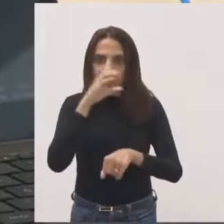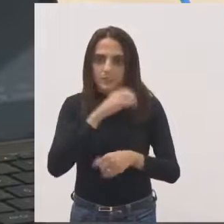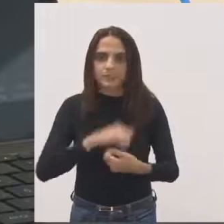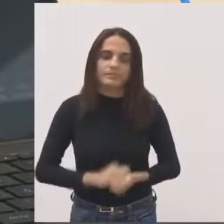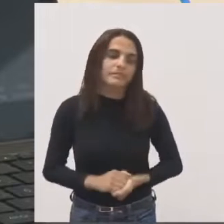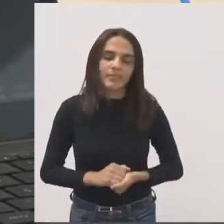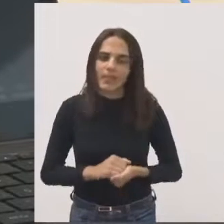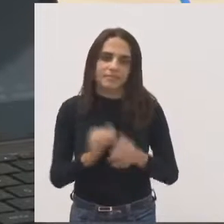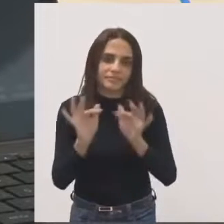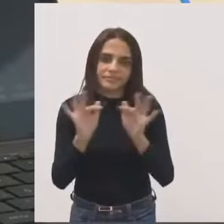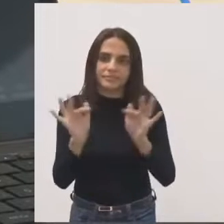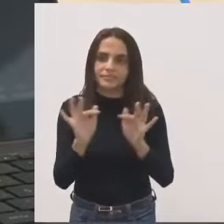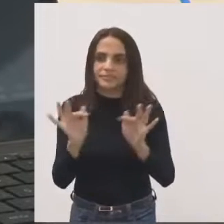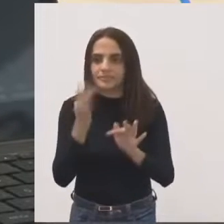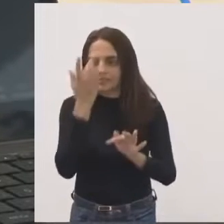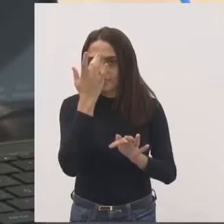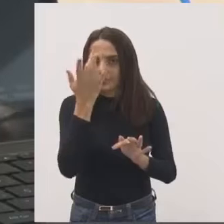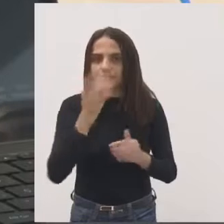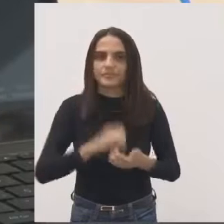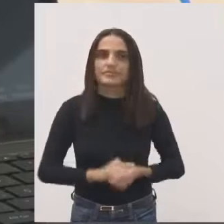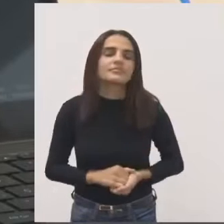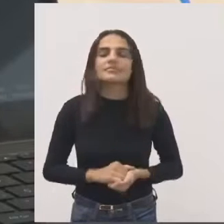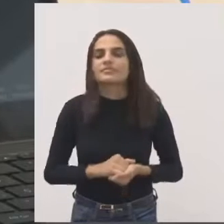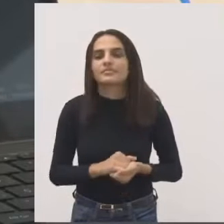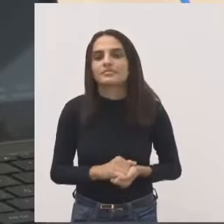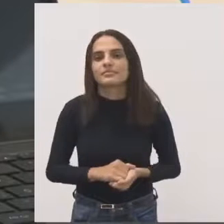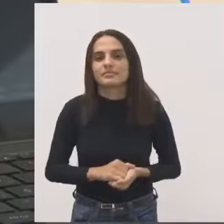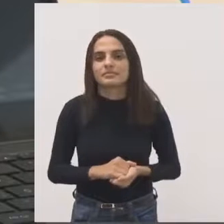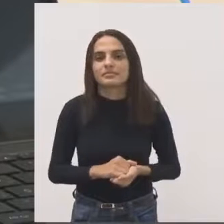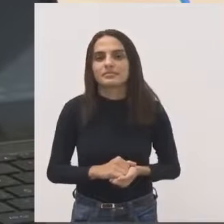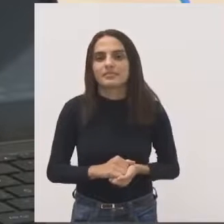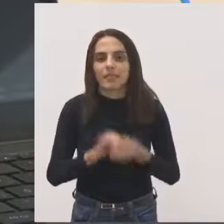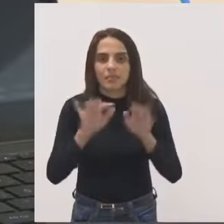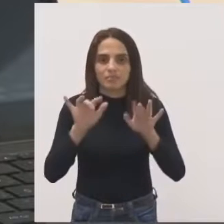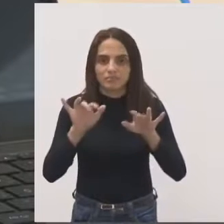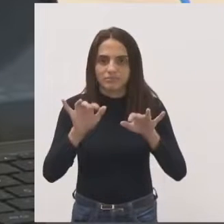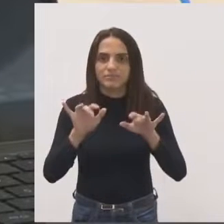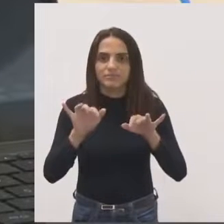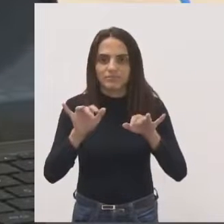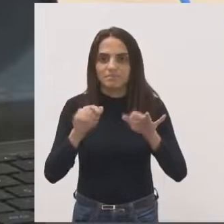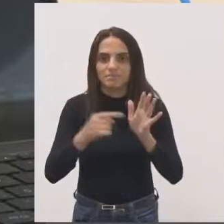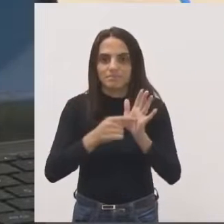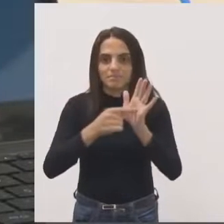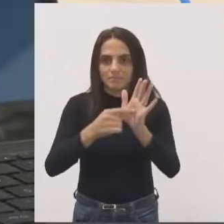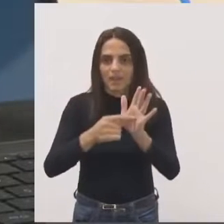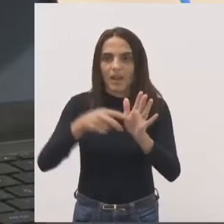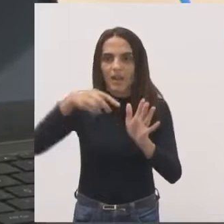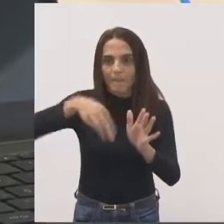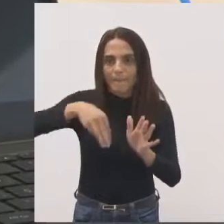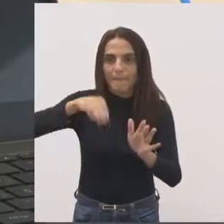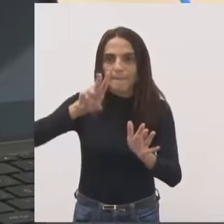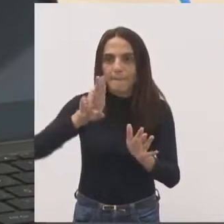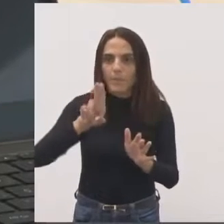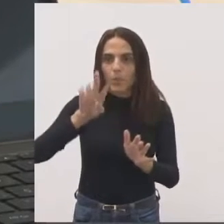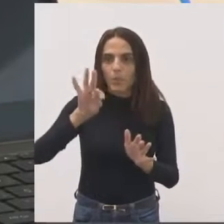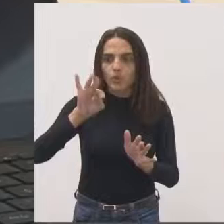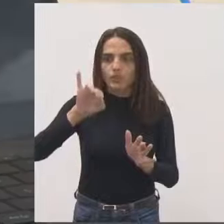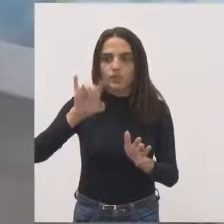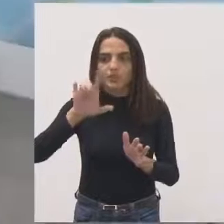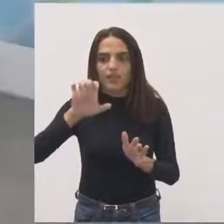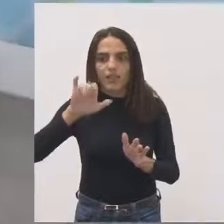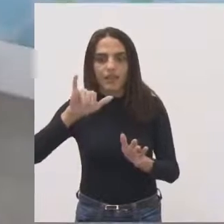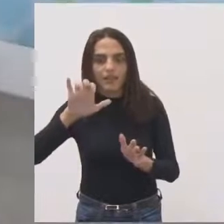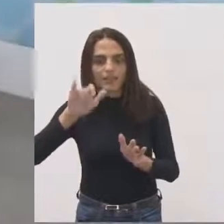isso daí é os mistérios, né? Um dos mistérios desse computador que veio pra gente da Multilaser. Vou desligar ele. Então, enquanto o Felipe